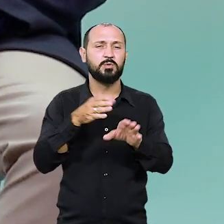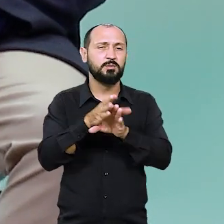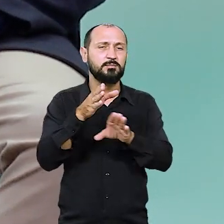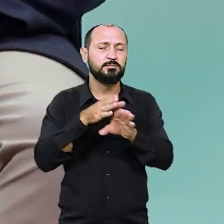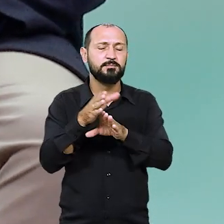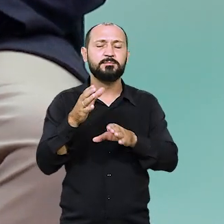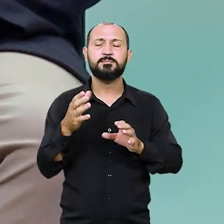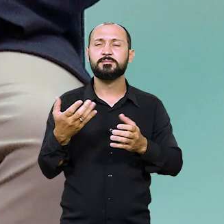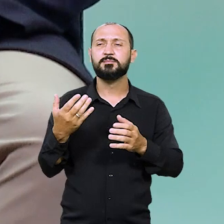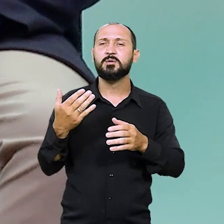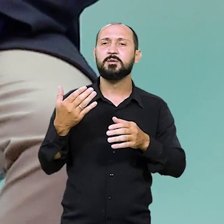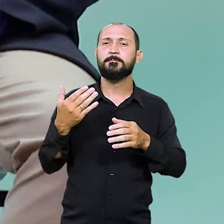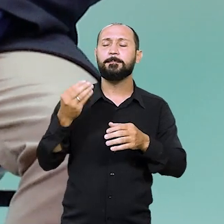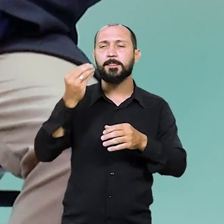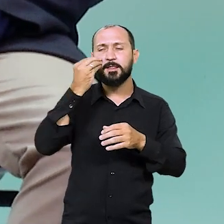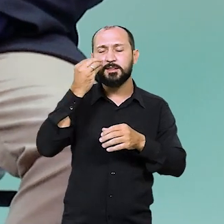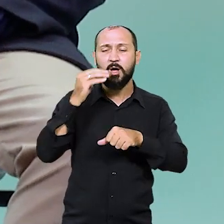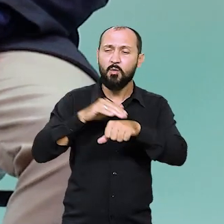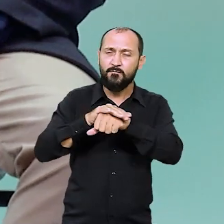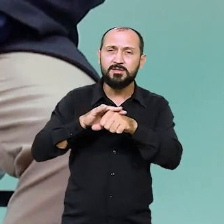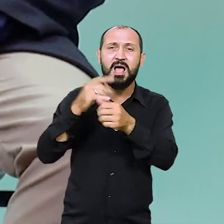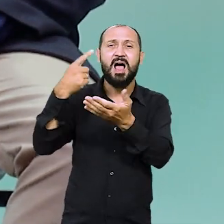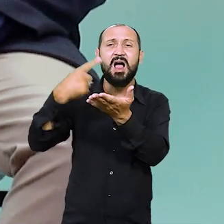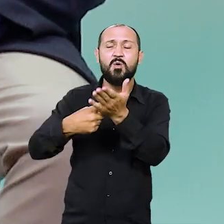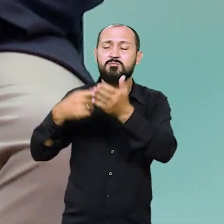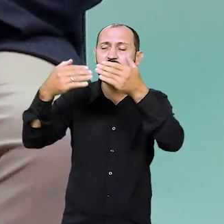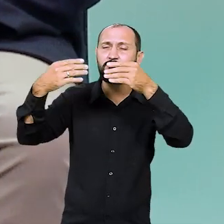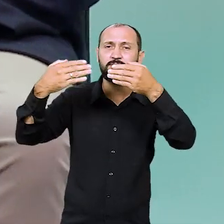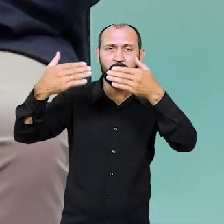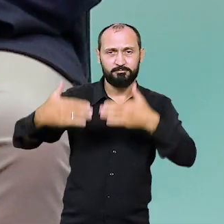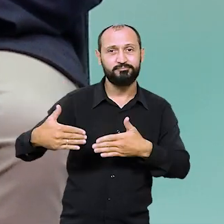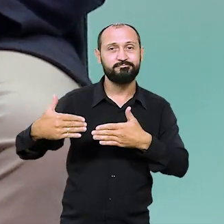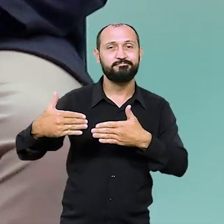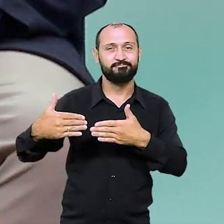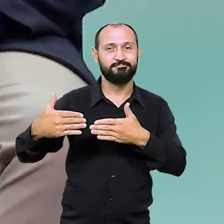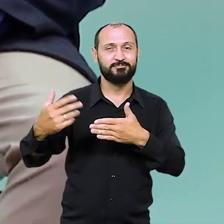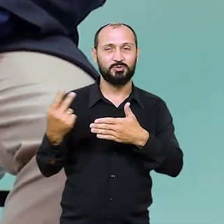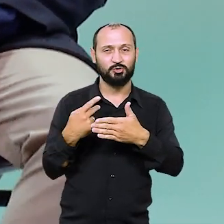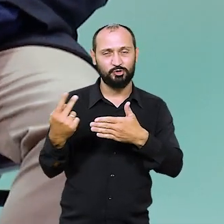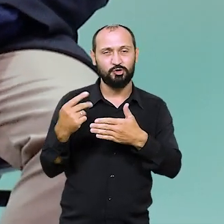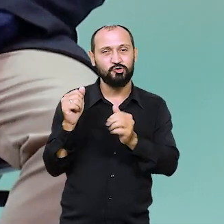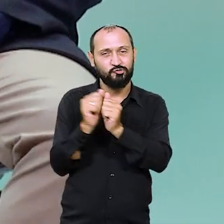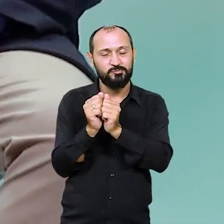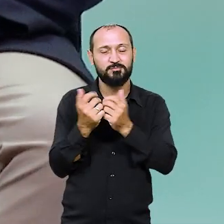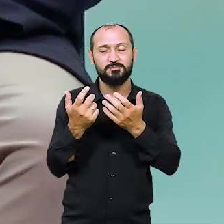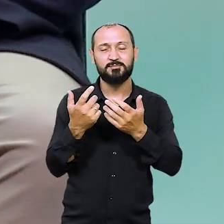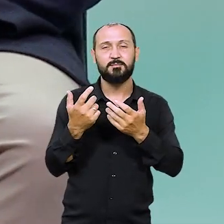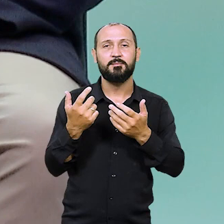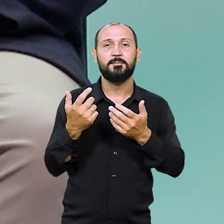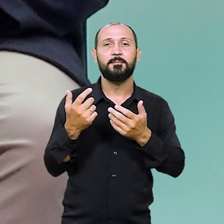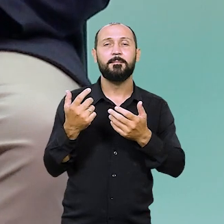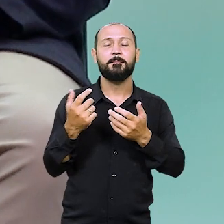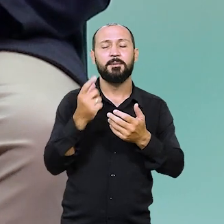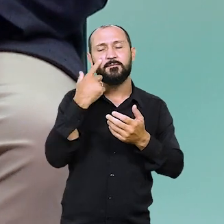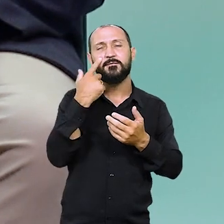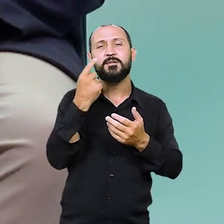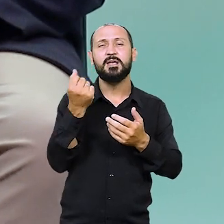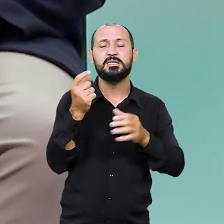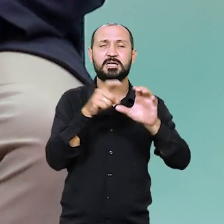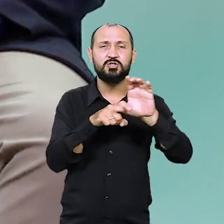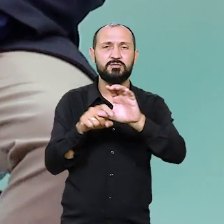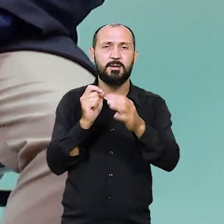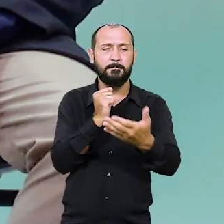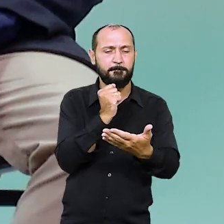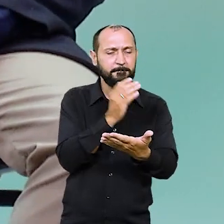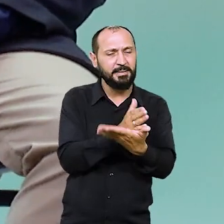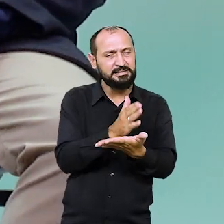esse é o conselho que a gente daria, né, que ela busque, sobretudo, entrar em acordo o mais rápido possível, entrar em acordo com a parte credora, para nem que